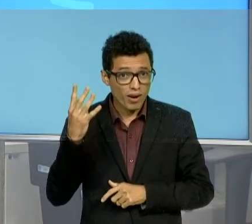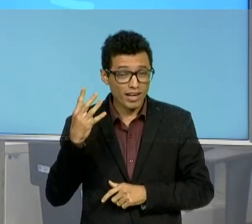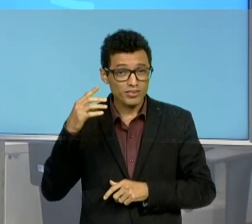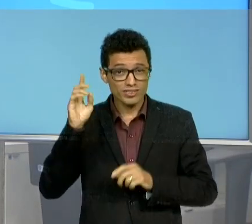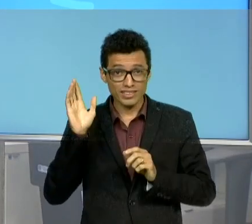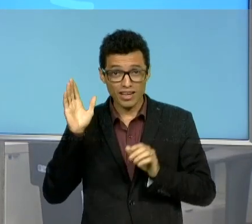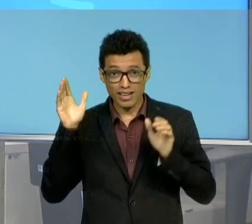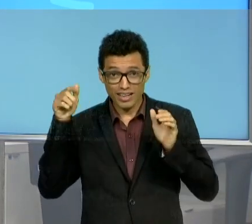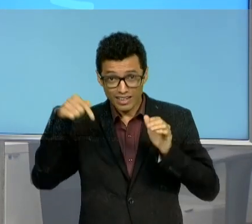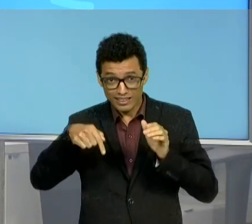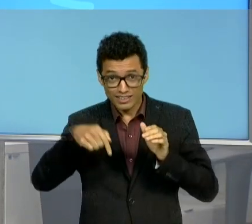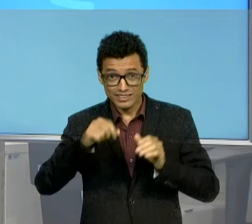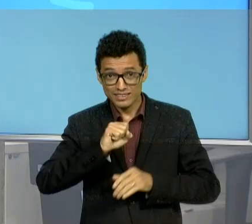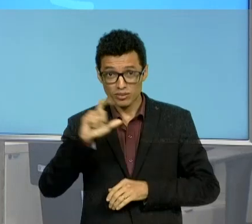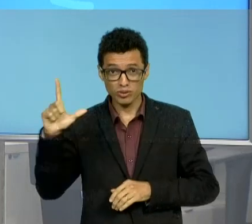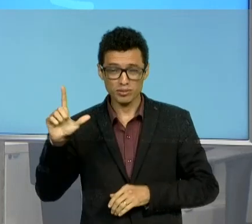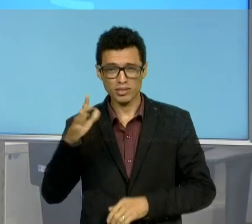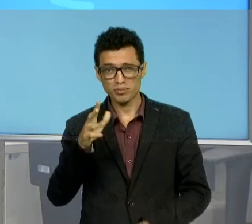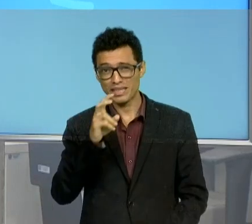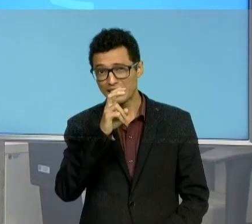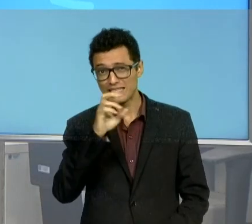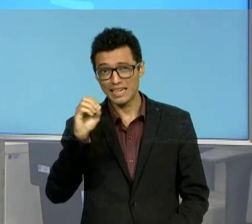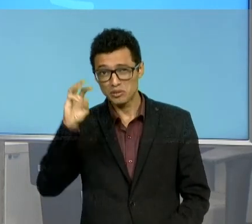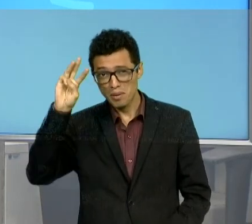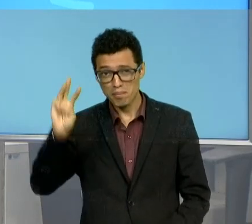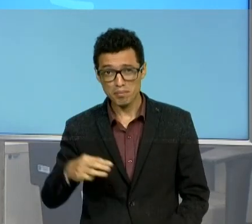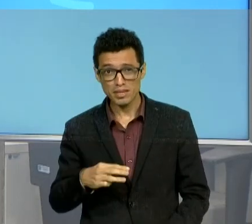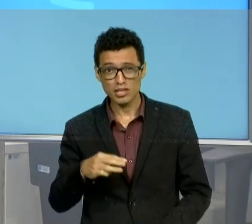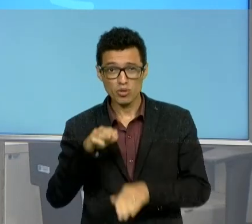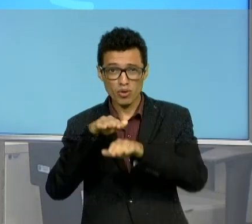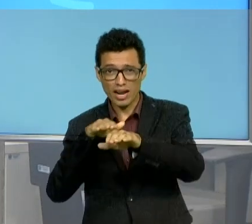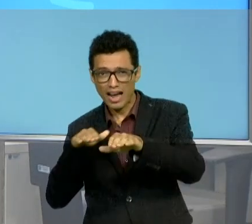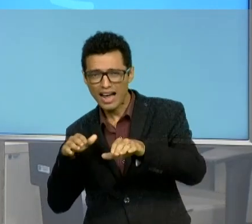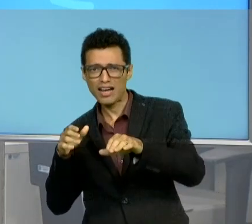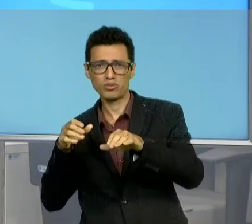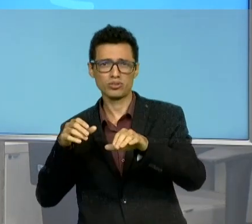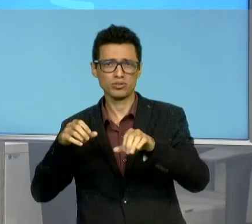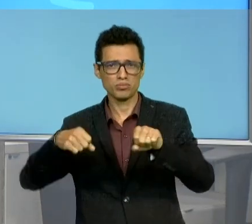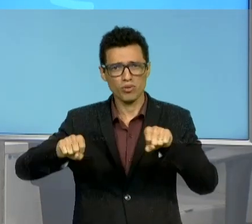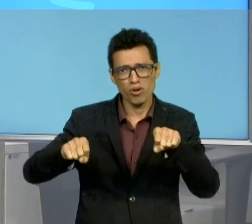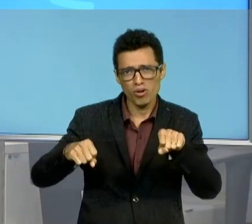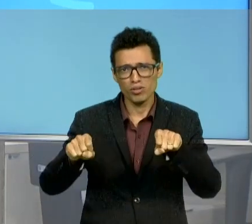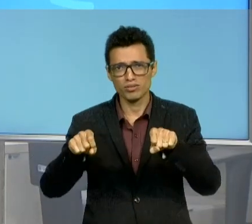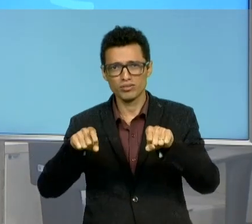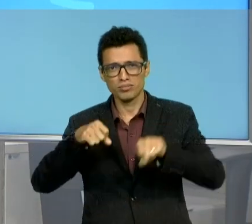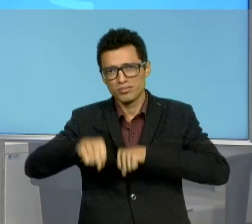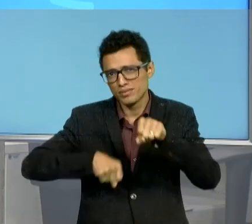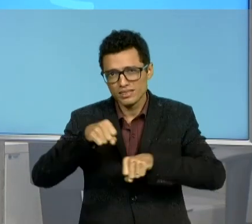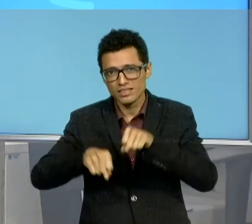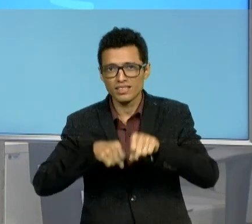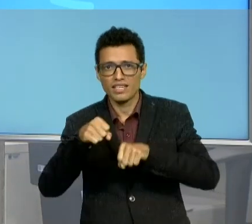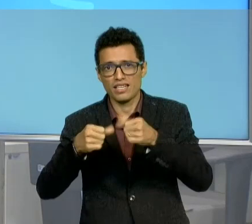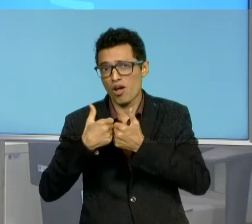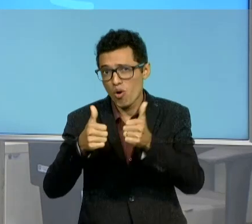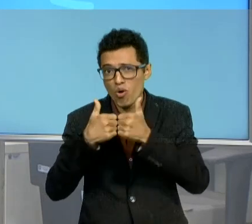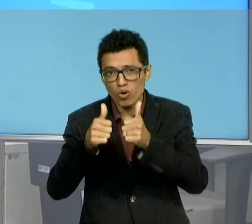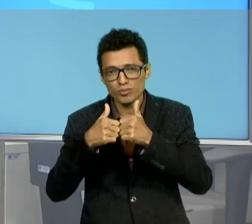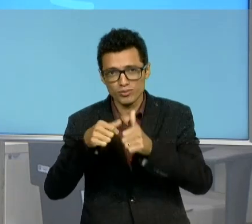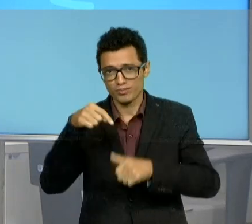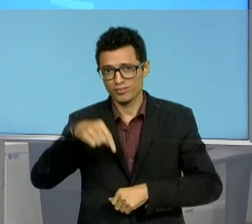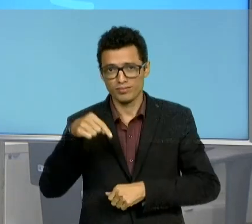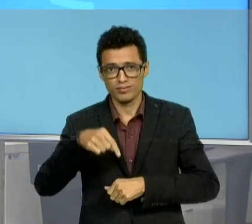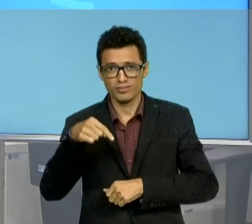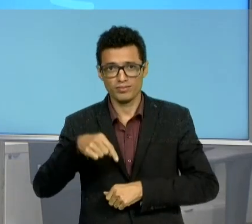de 500 mil veículos, entre carros, motocicletas e ônibus, circulando apenas na capital maranhense. O que